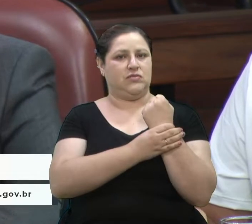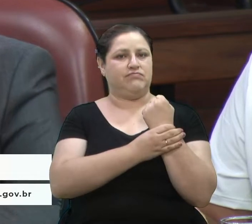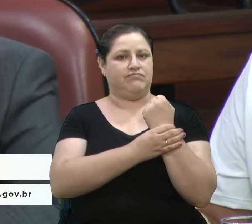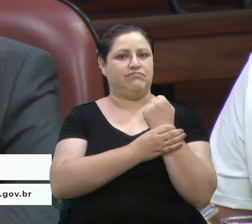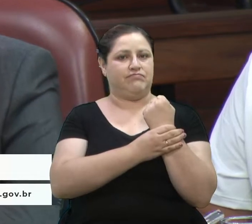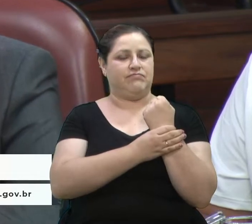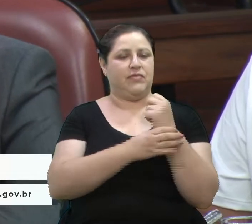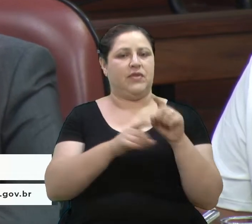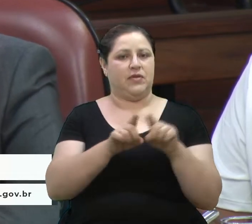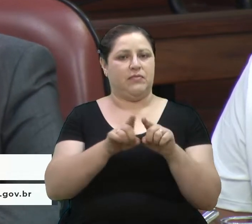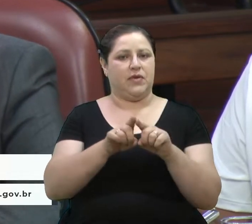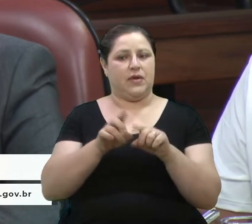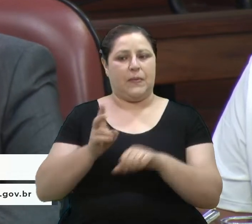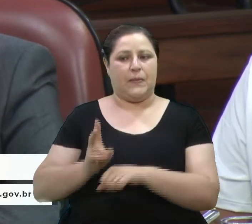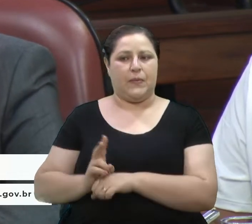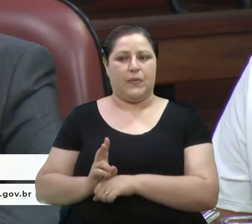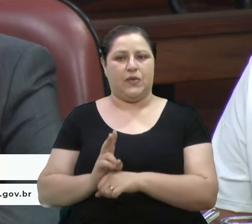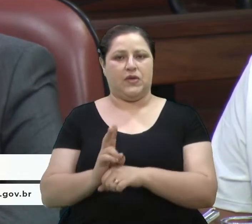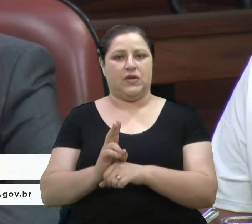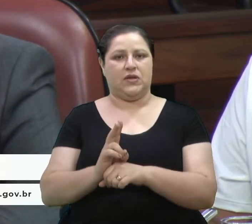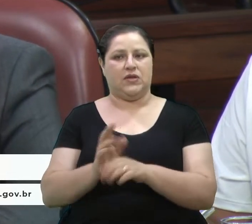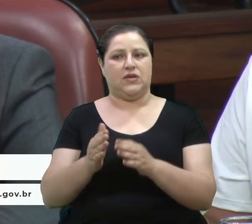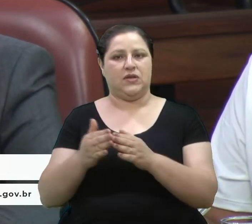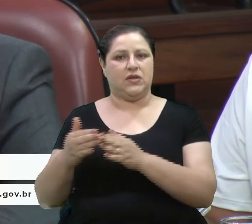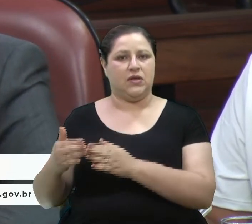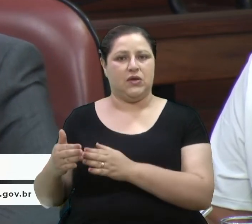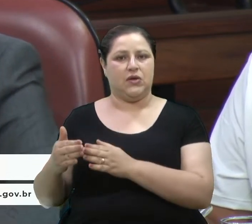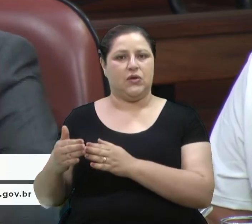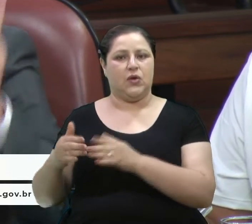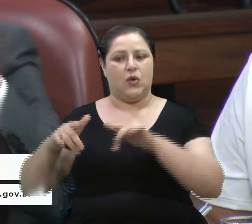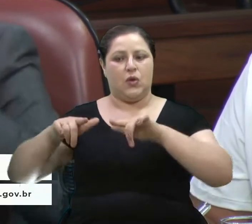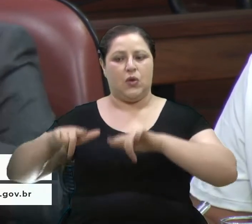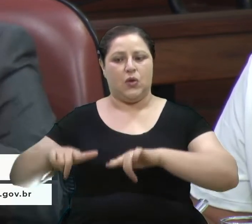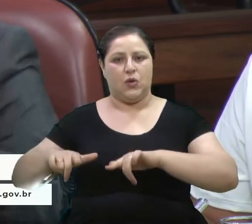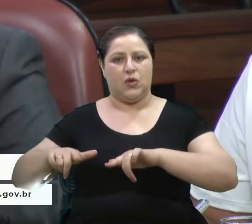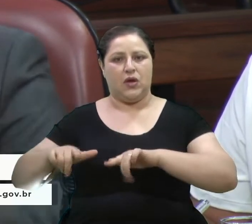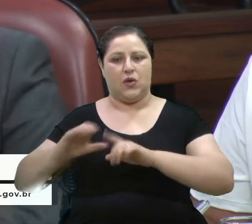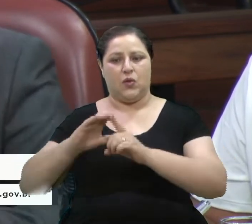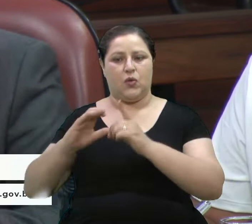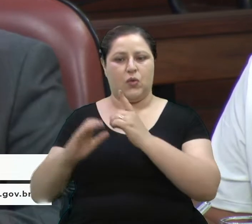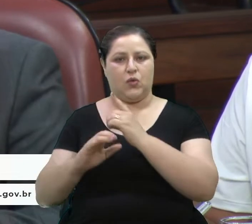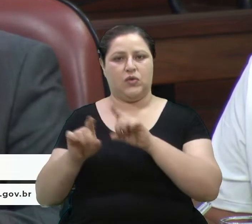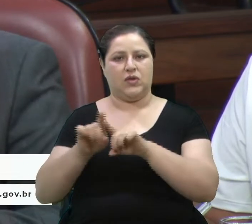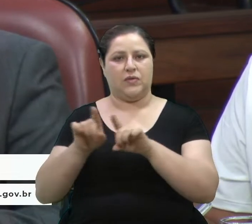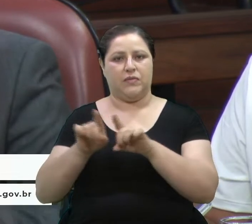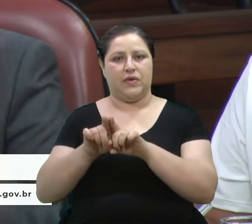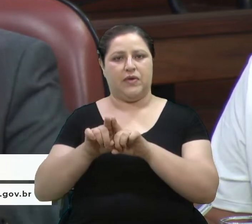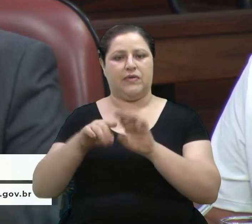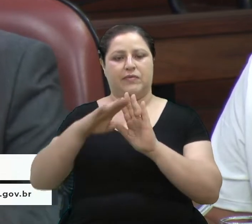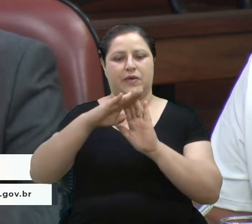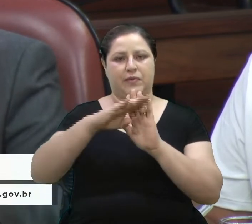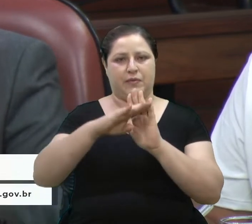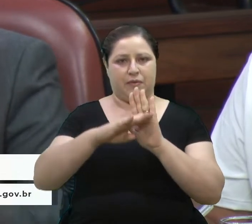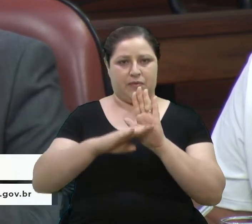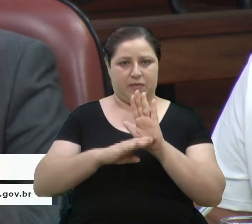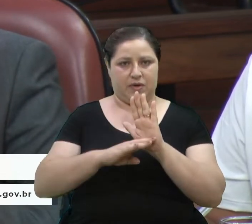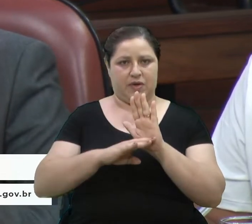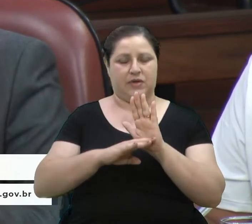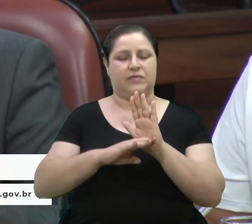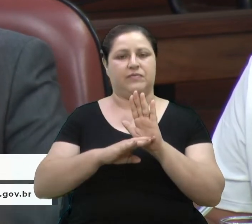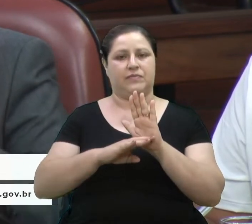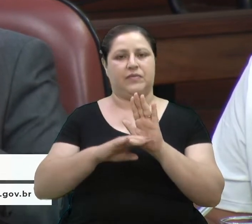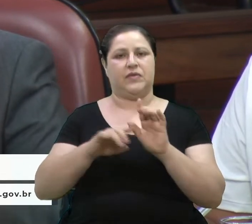e a proteção aos locais de culto e às suas liturgias. E o Código Penal diz: o traje ao